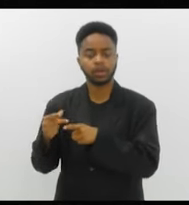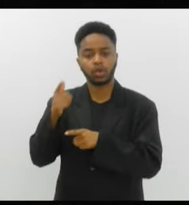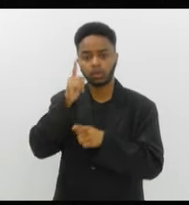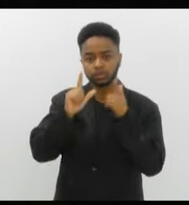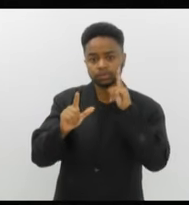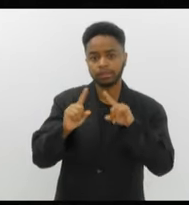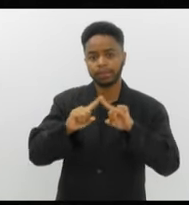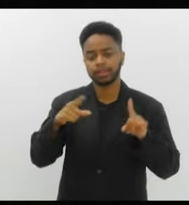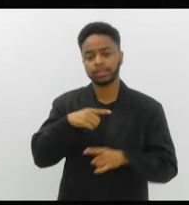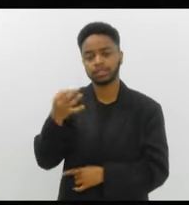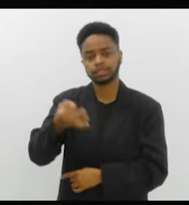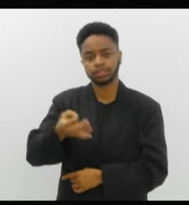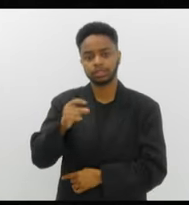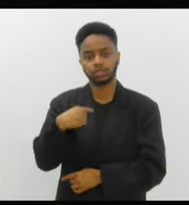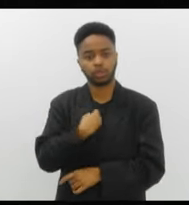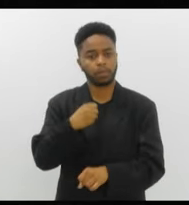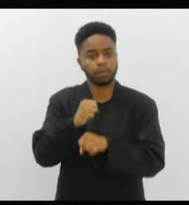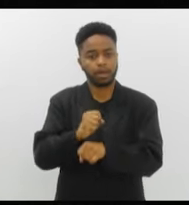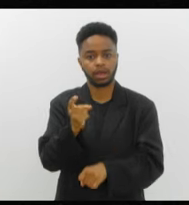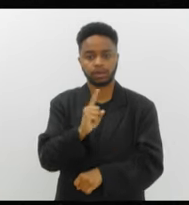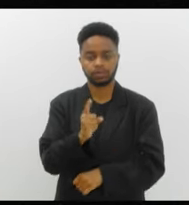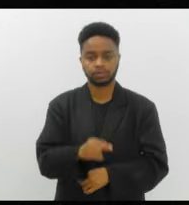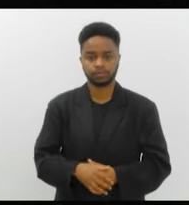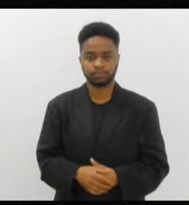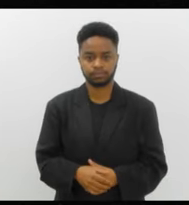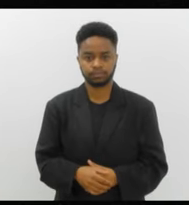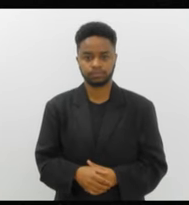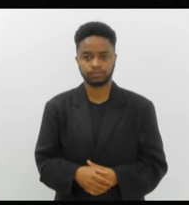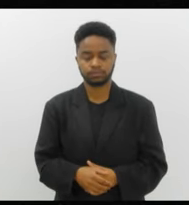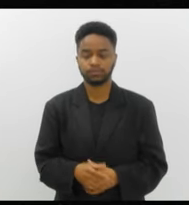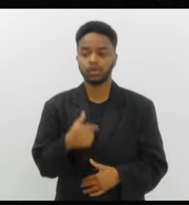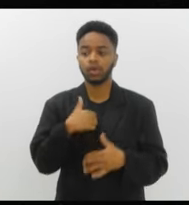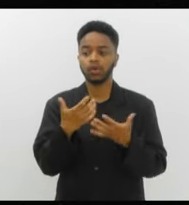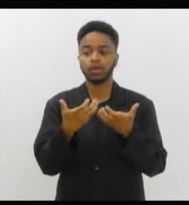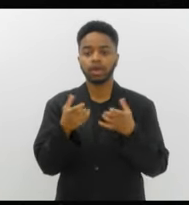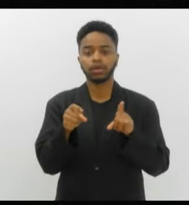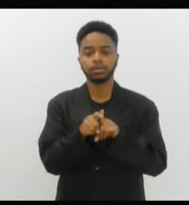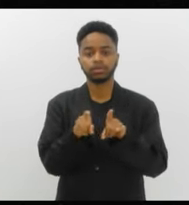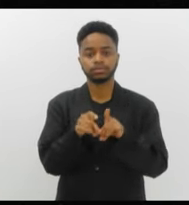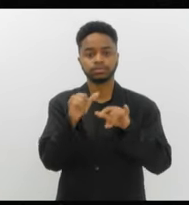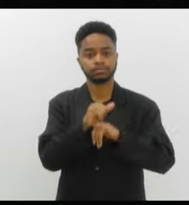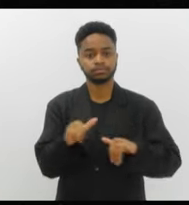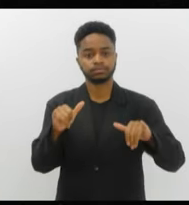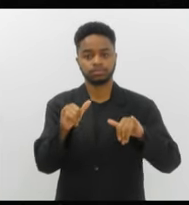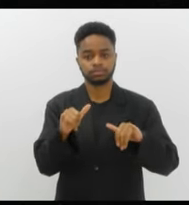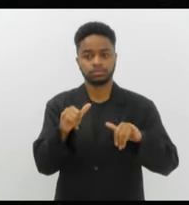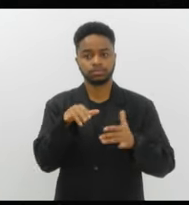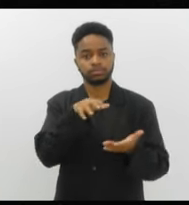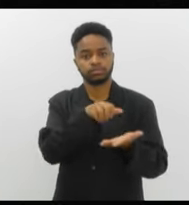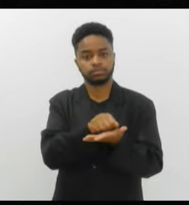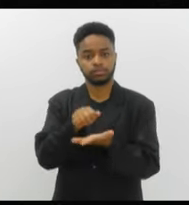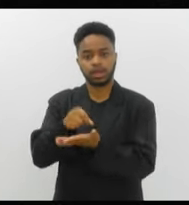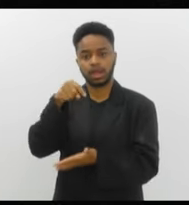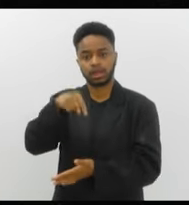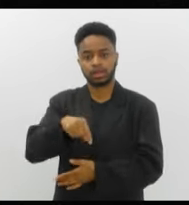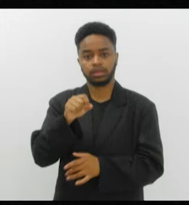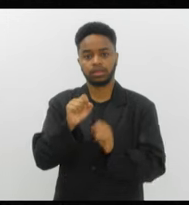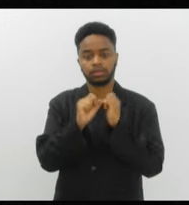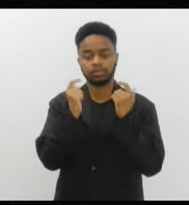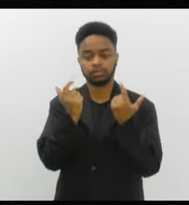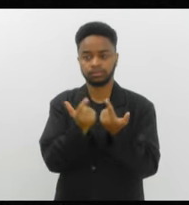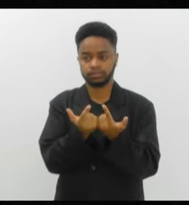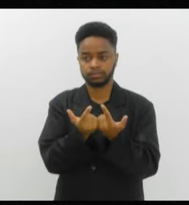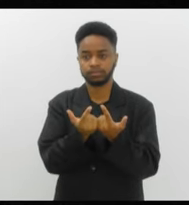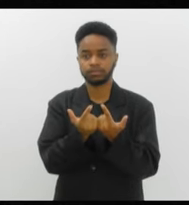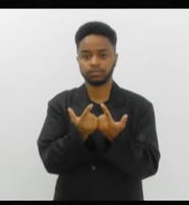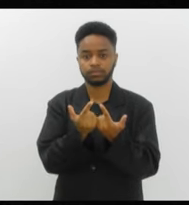certeza de que não mais vai parar. Quero deixar aqui, consignado os anais dessa casa,